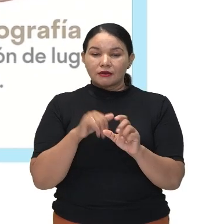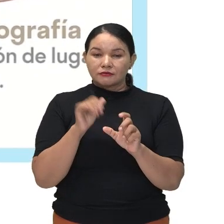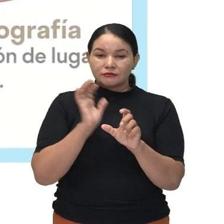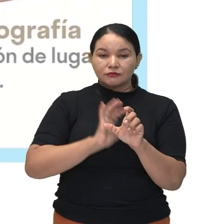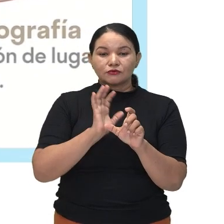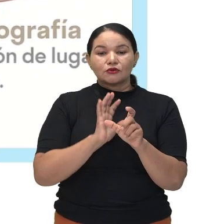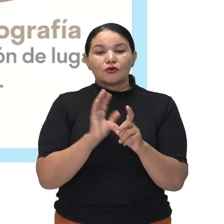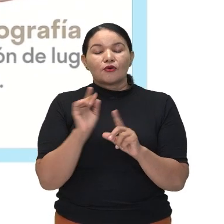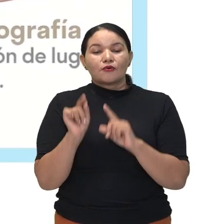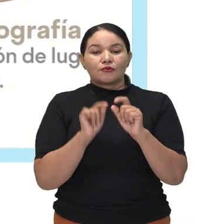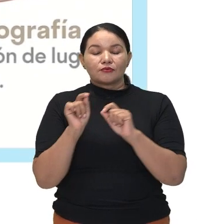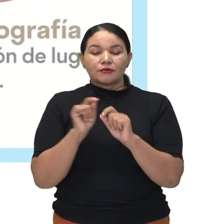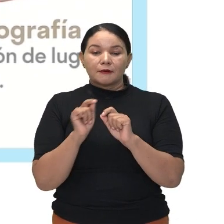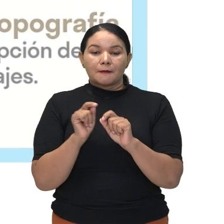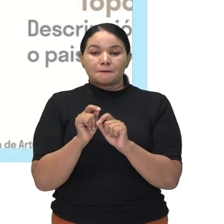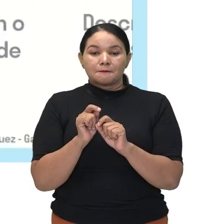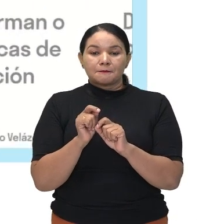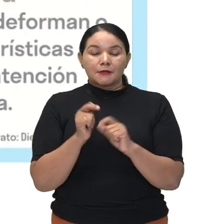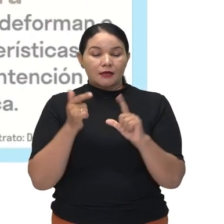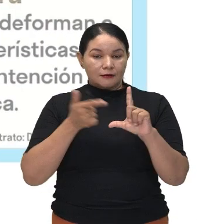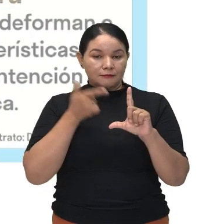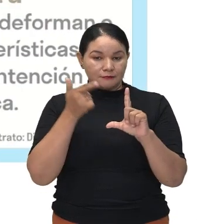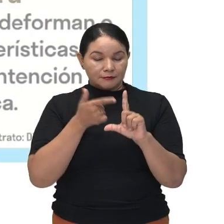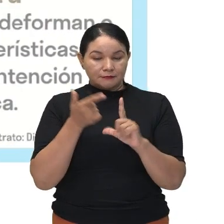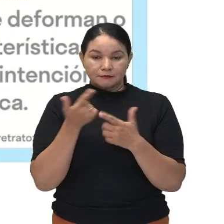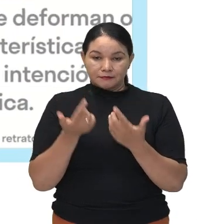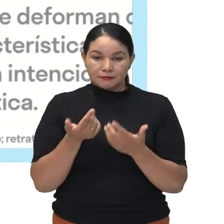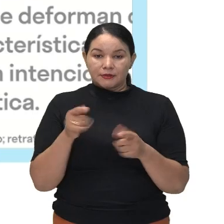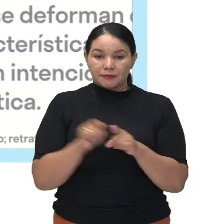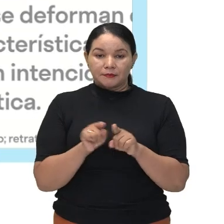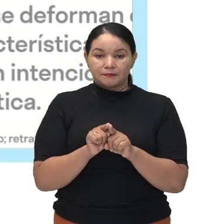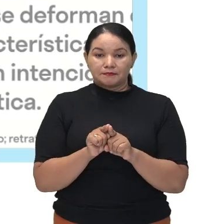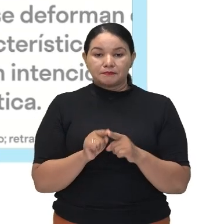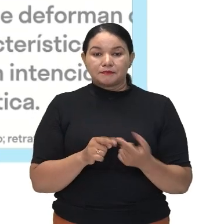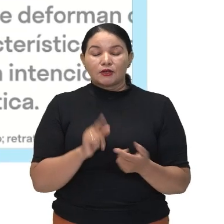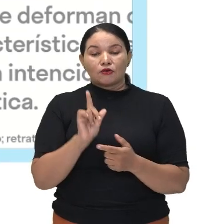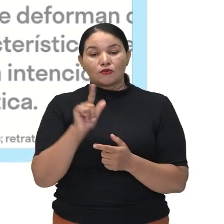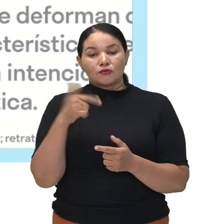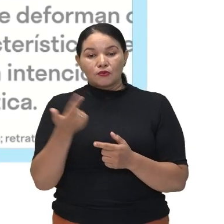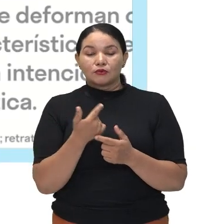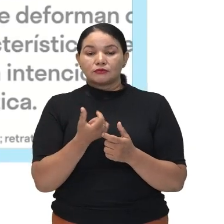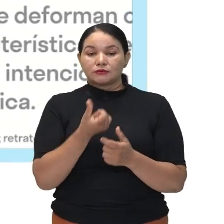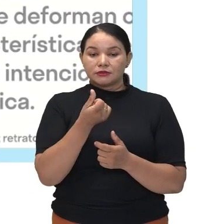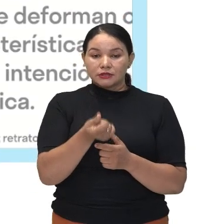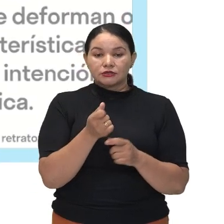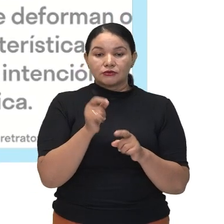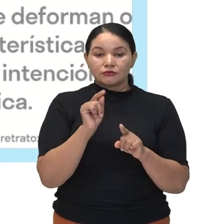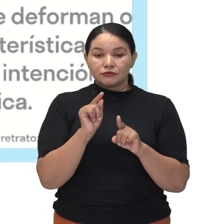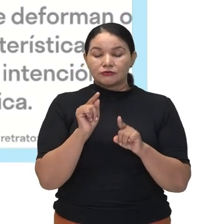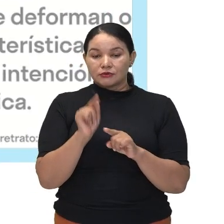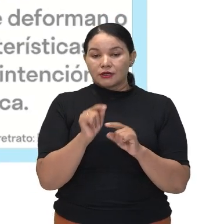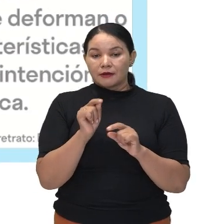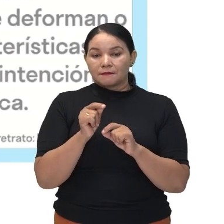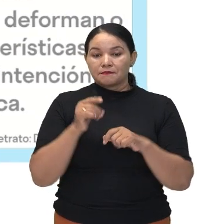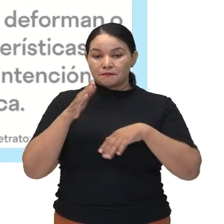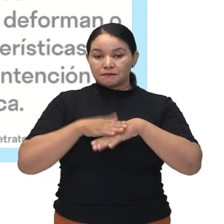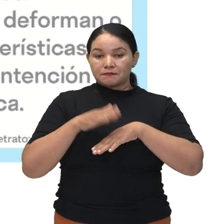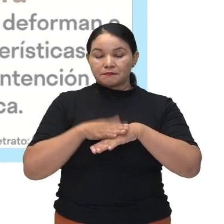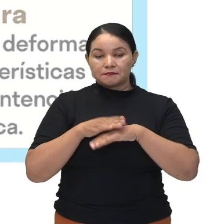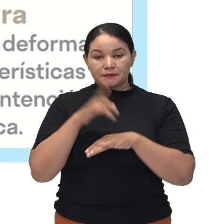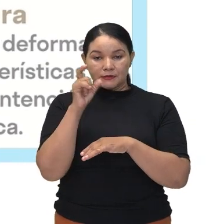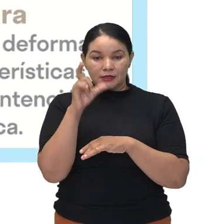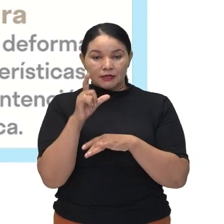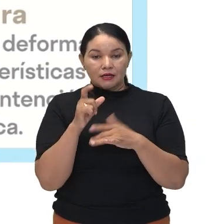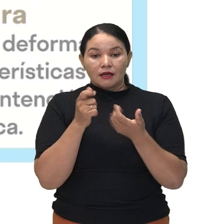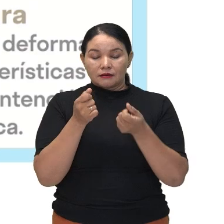sempre com uma intenção mais humorística. E, por fim, o autorretrato, que é a descrição que uma pessoa pode fazer